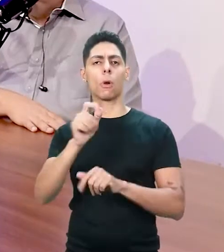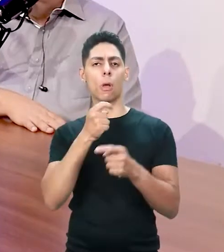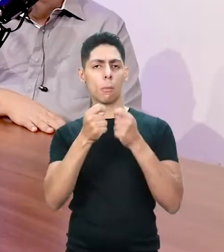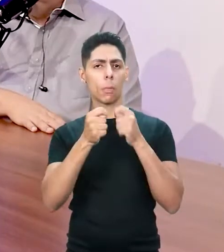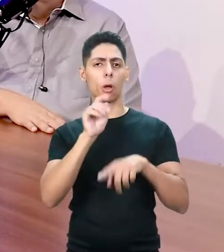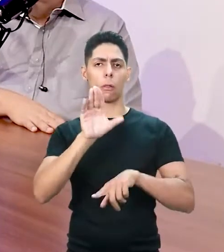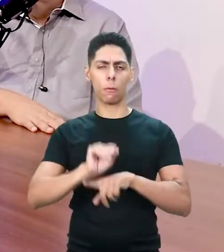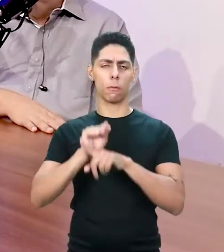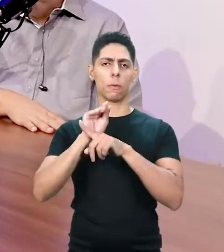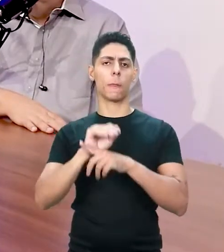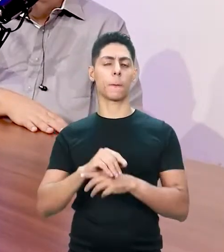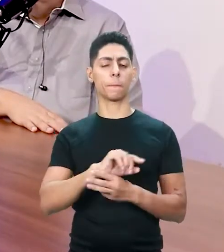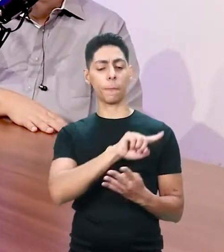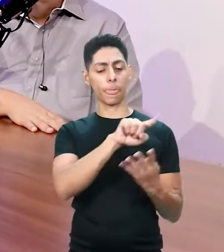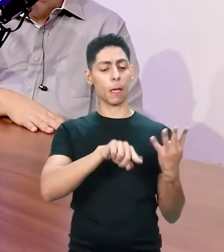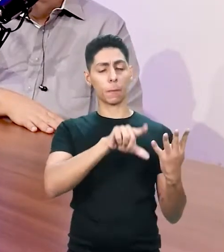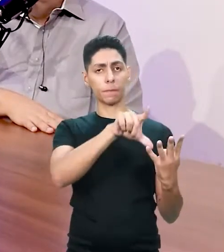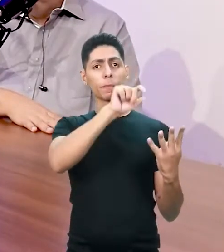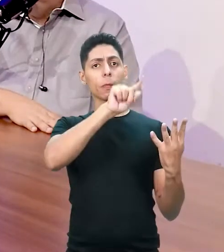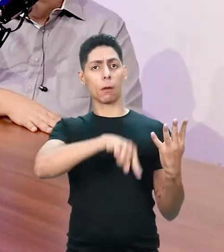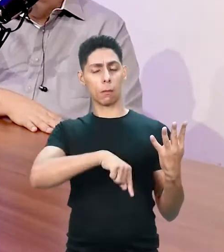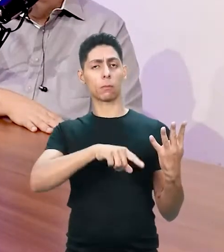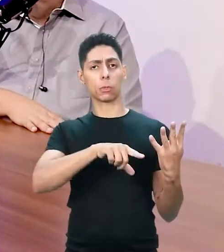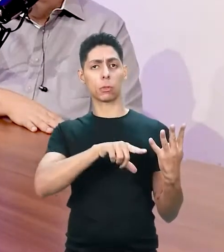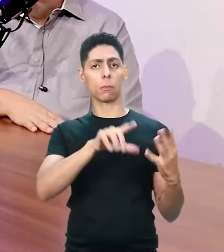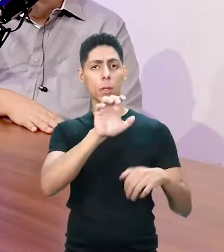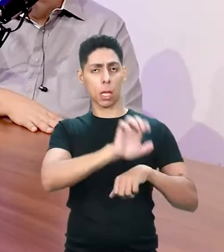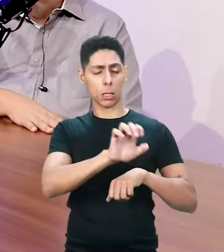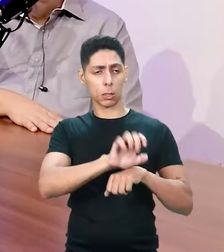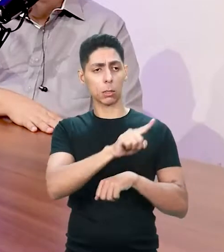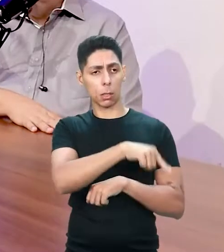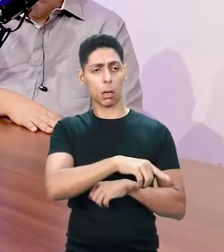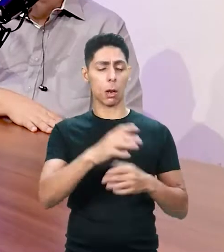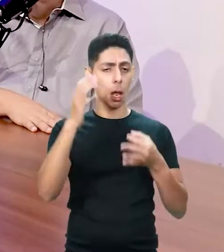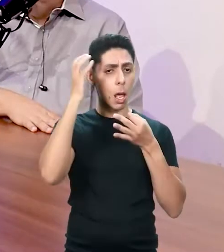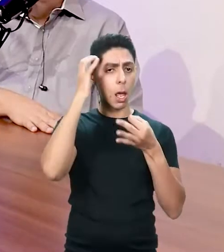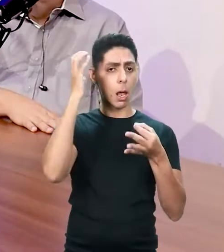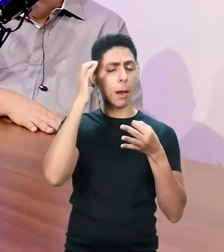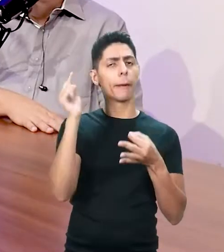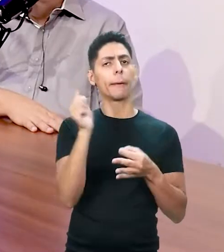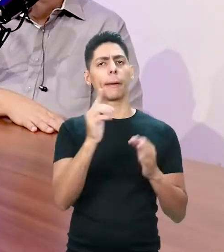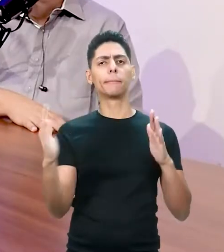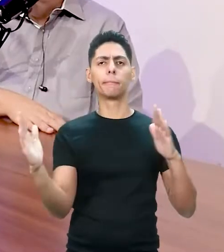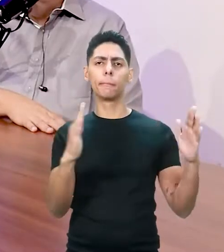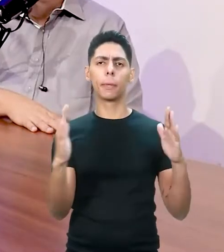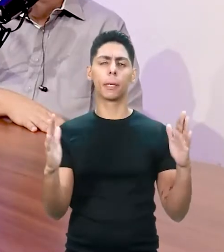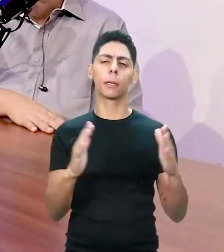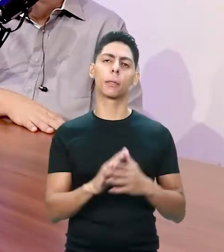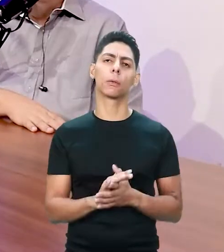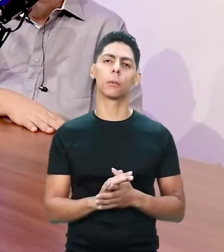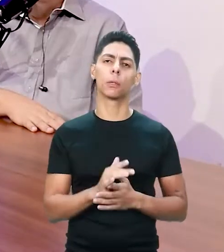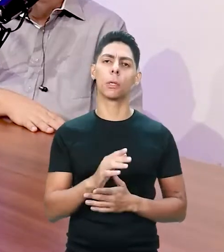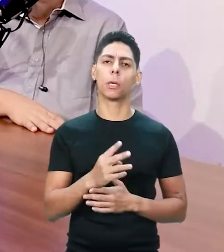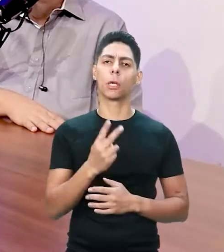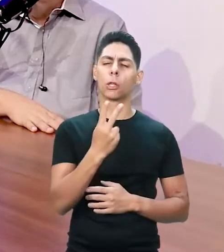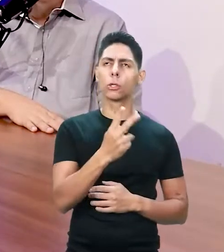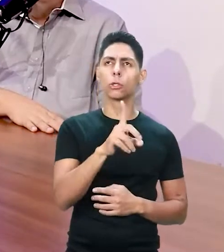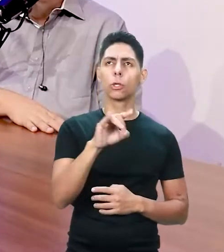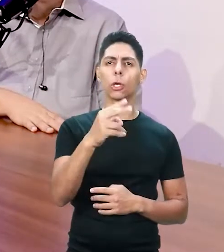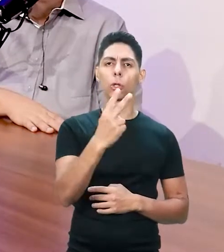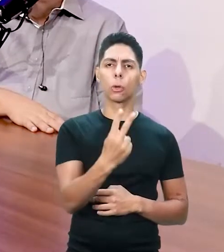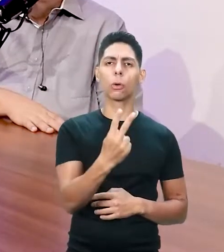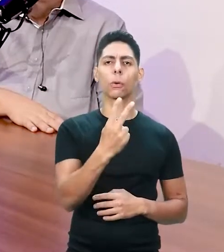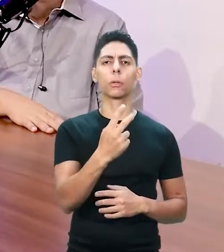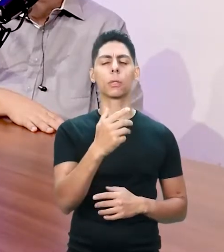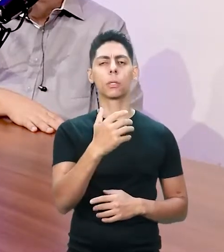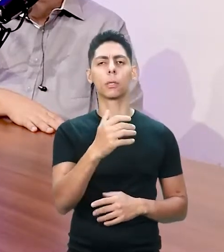4 fomos selecionados para estagiar na Rádio Roquete Pinto, naquele 2 de setembro, começamos em 2 de setembro